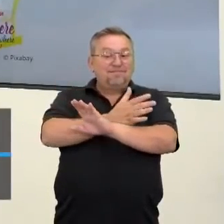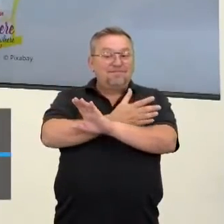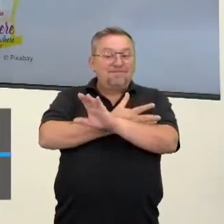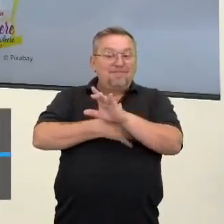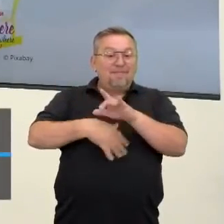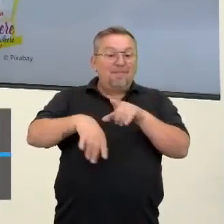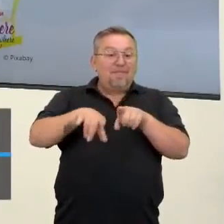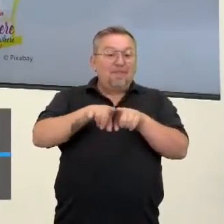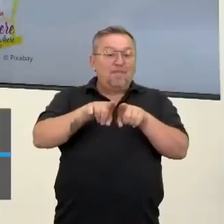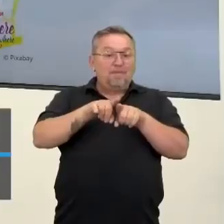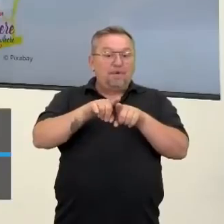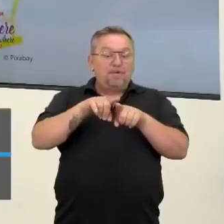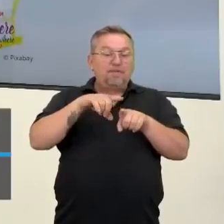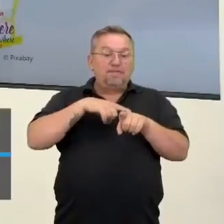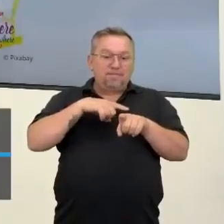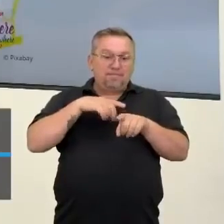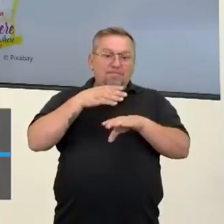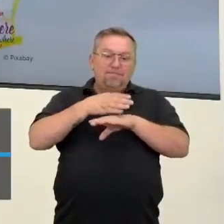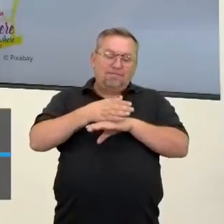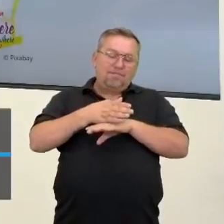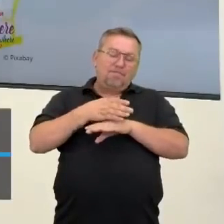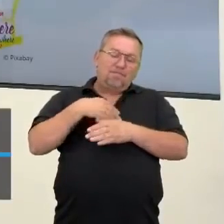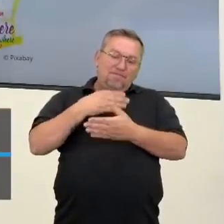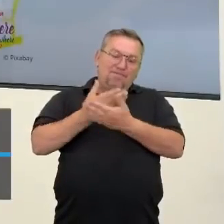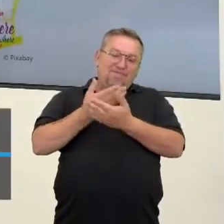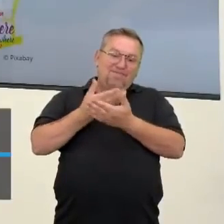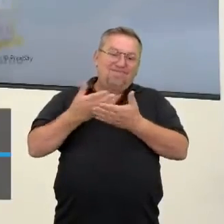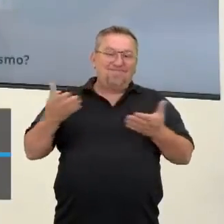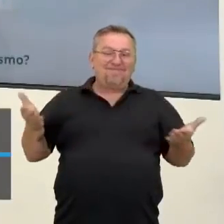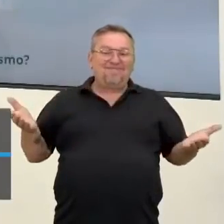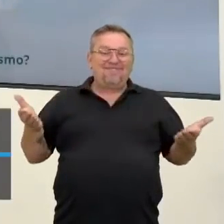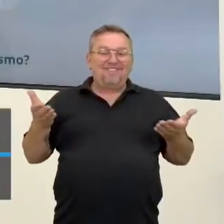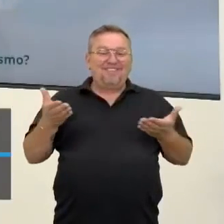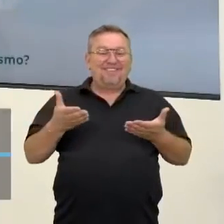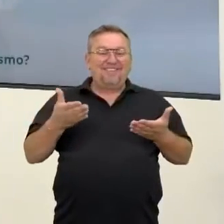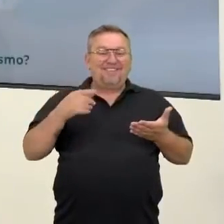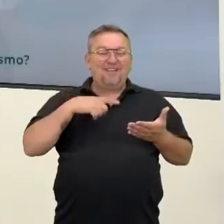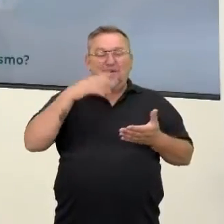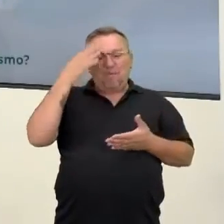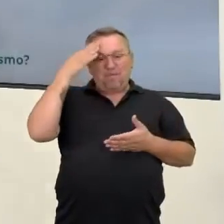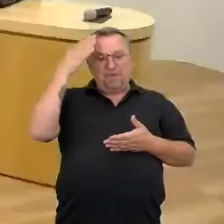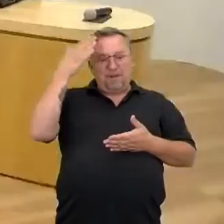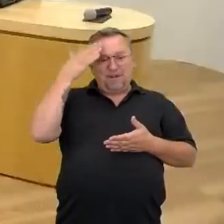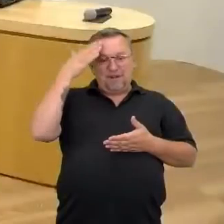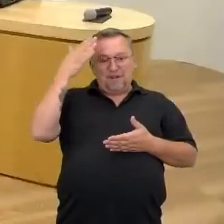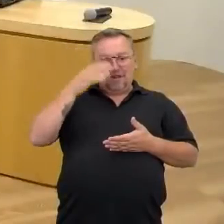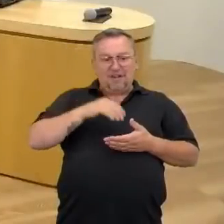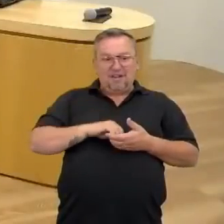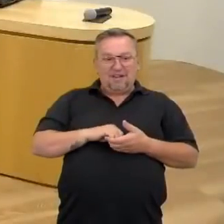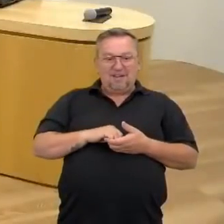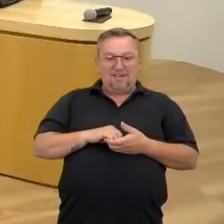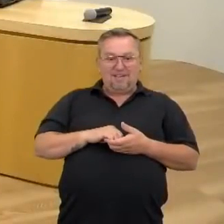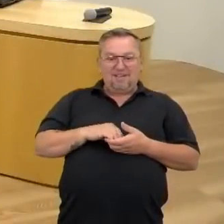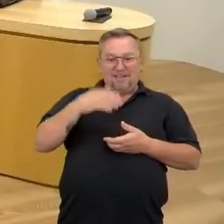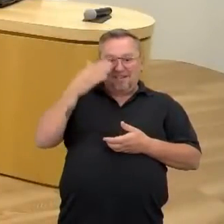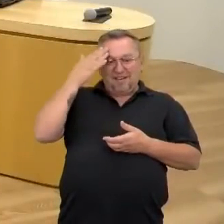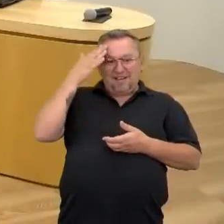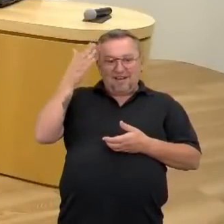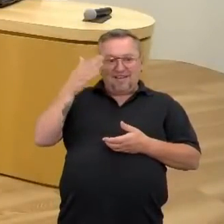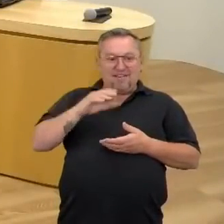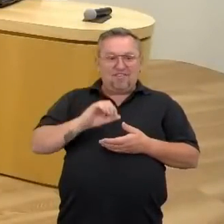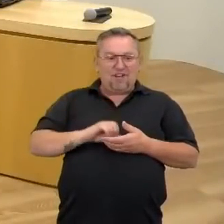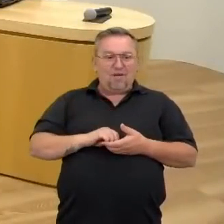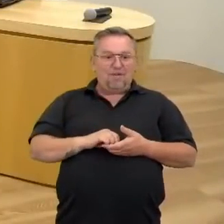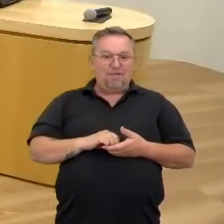Também pedir para que vocês entrem na enquete, né, para falar sobre a aula de hoje. Thank you very much. Grazie mille, John. Thank you, Ed, for